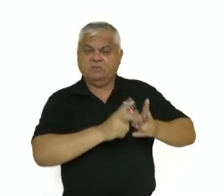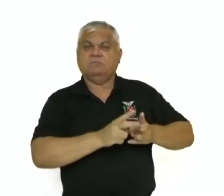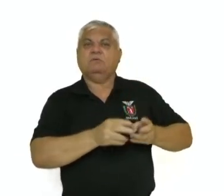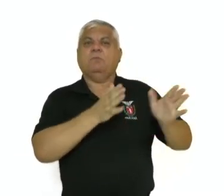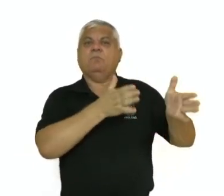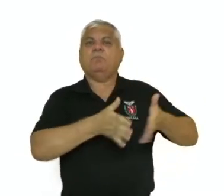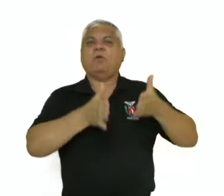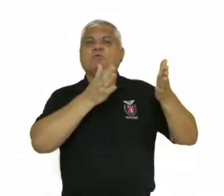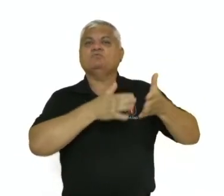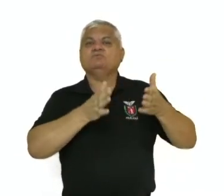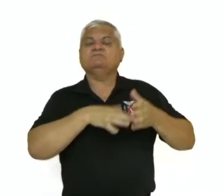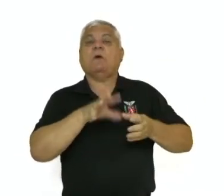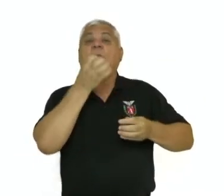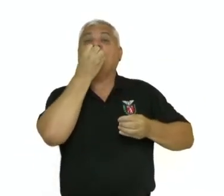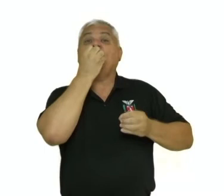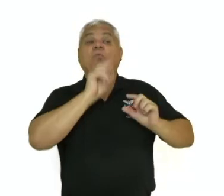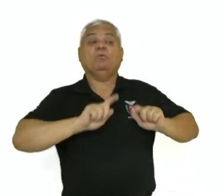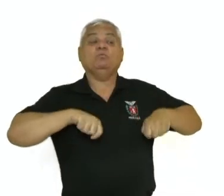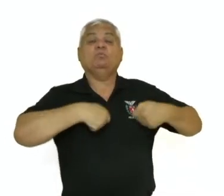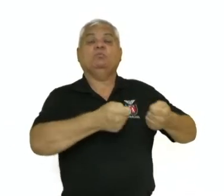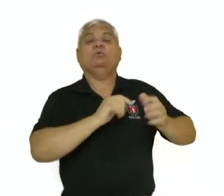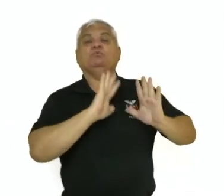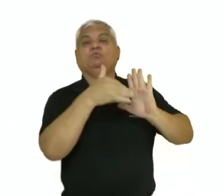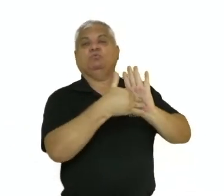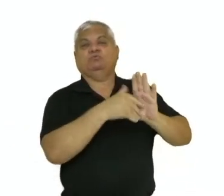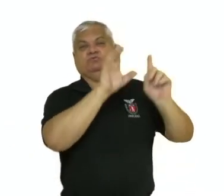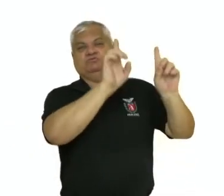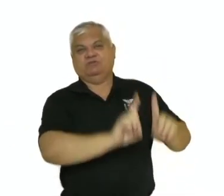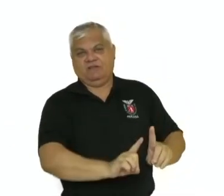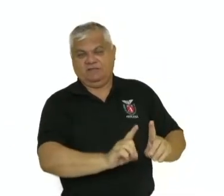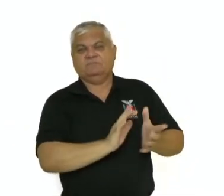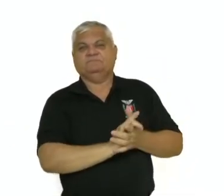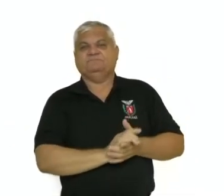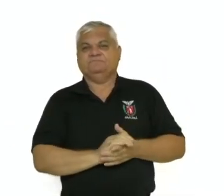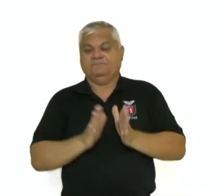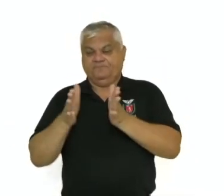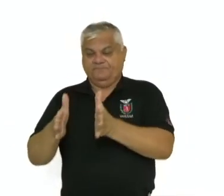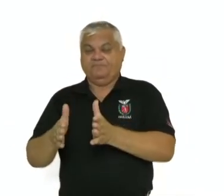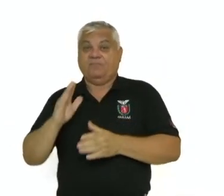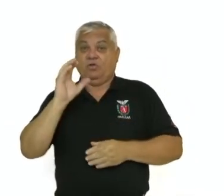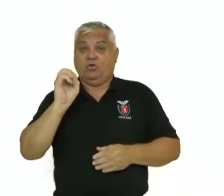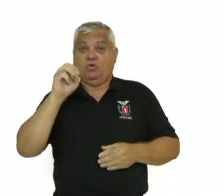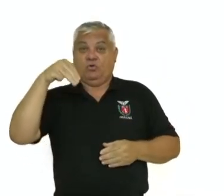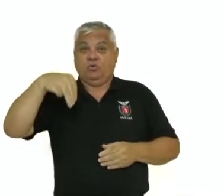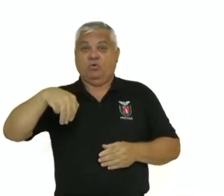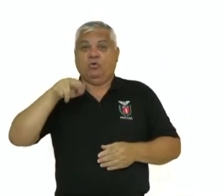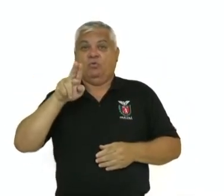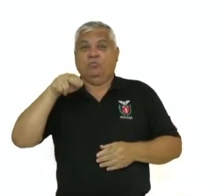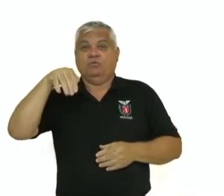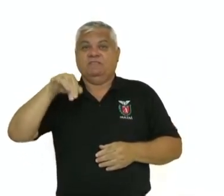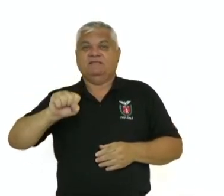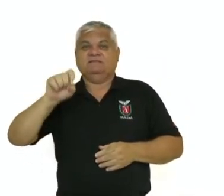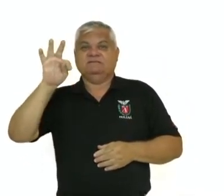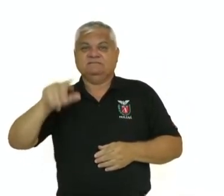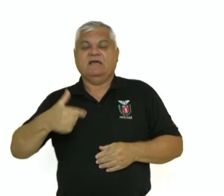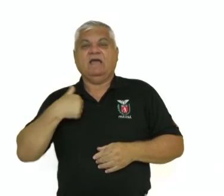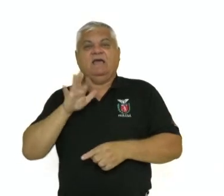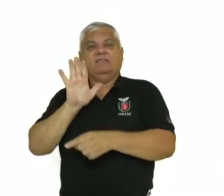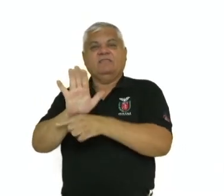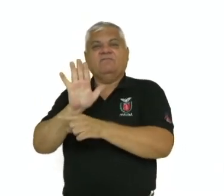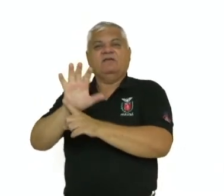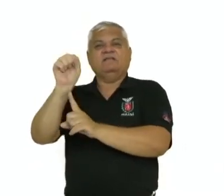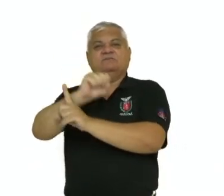produção como bens coletivos. Sistema comunista: sistema econômico e político que defende uma sociedade